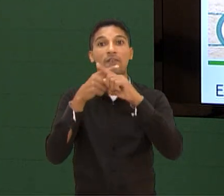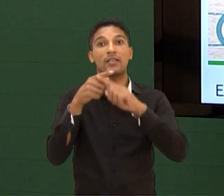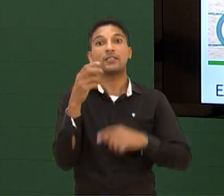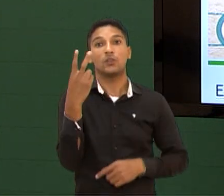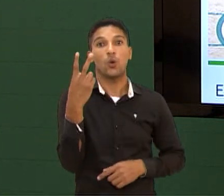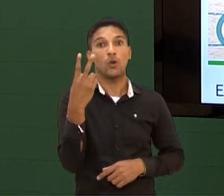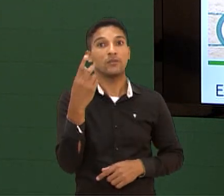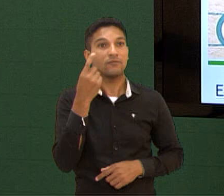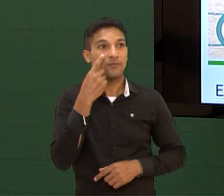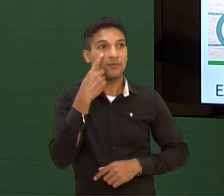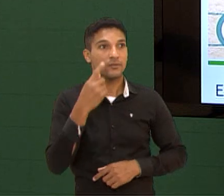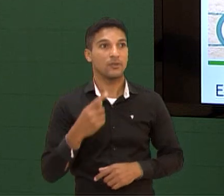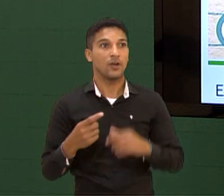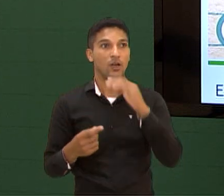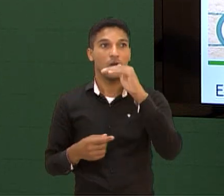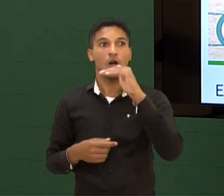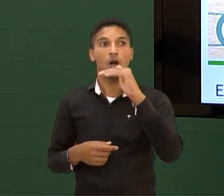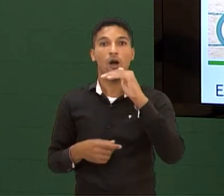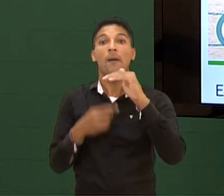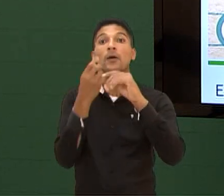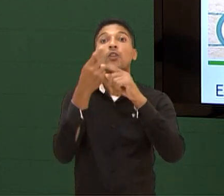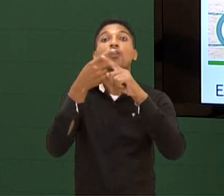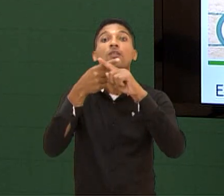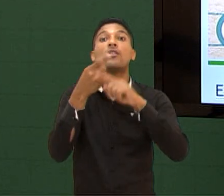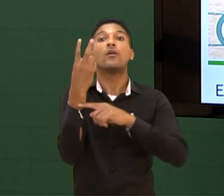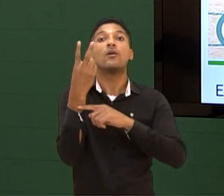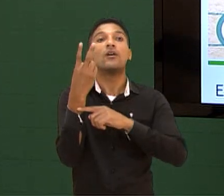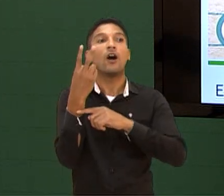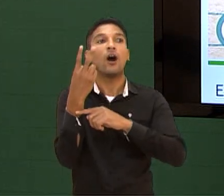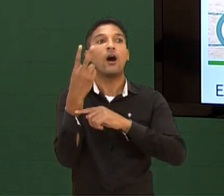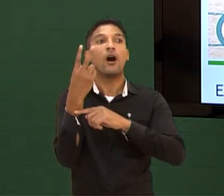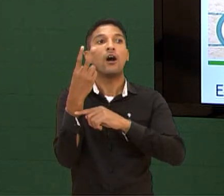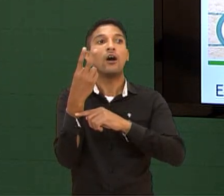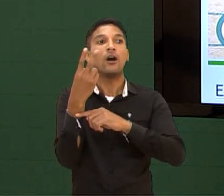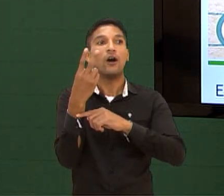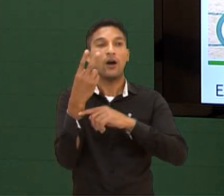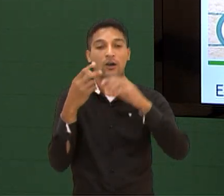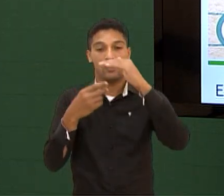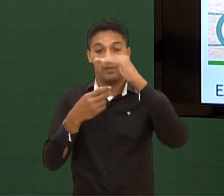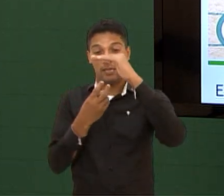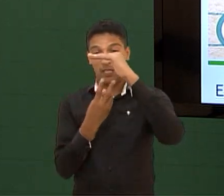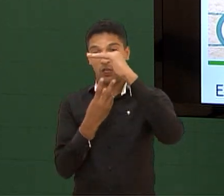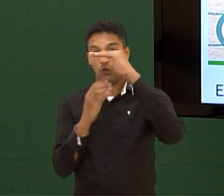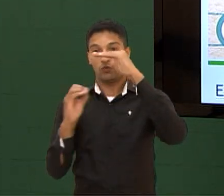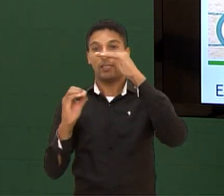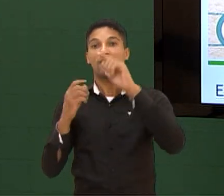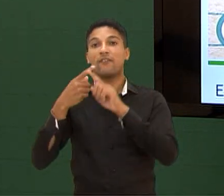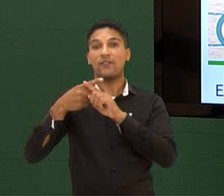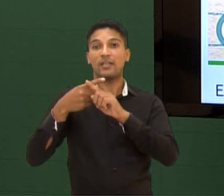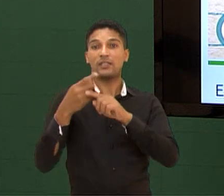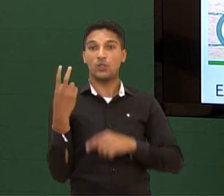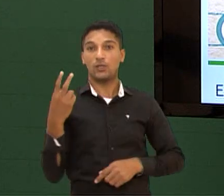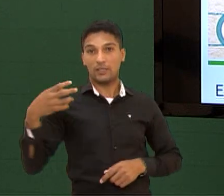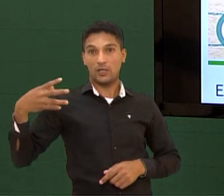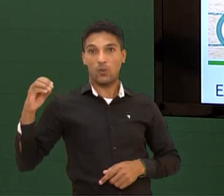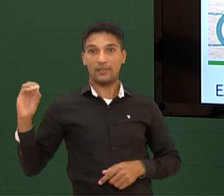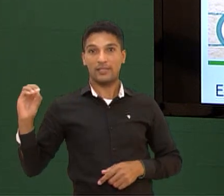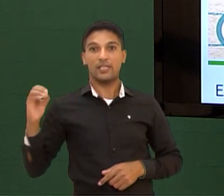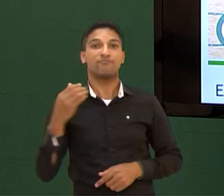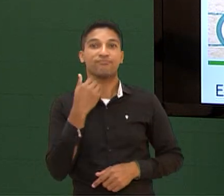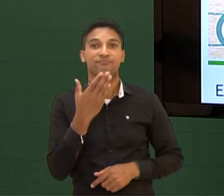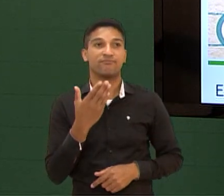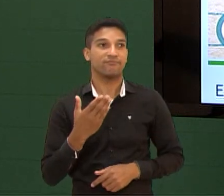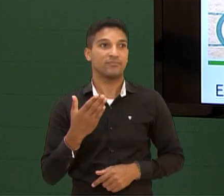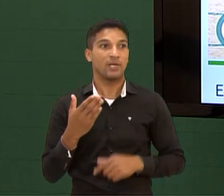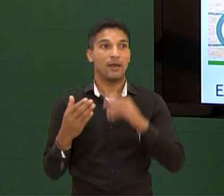Então, se eu expandir por 2, eu vou ter 200 vezes 2, 400. Não vai ser uma decimal. Mas se eu expandir por 5, que é